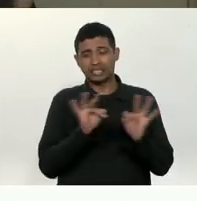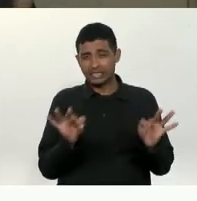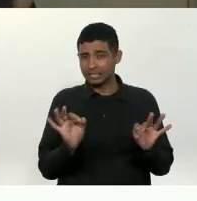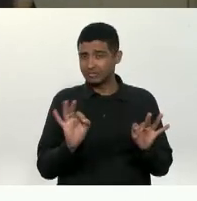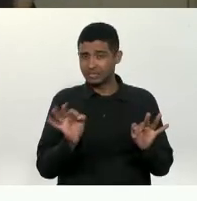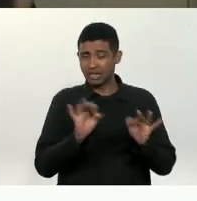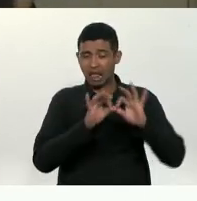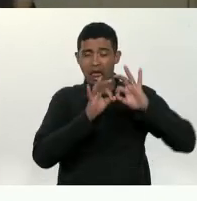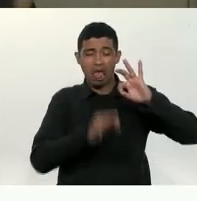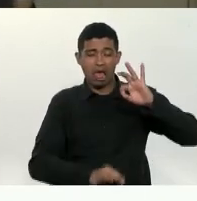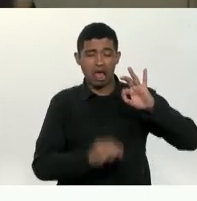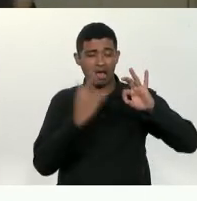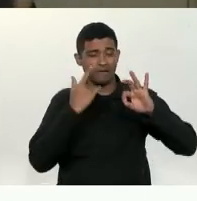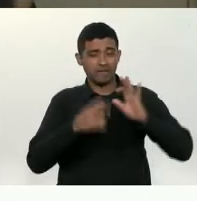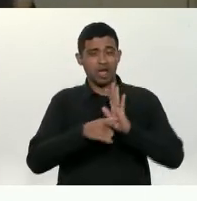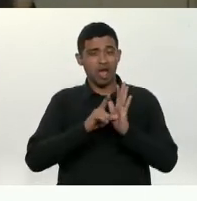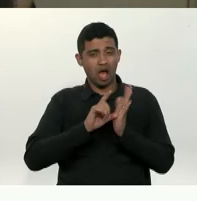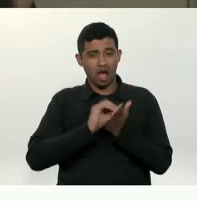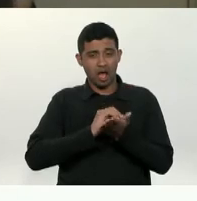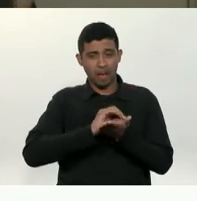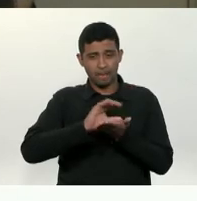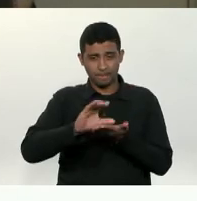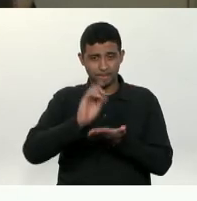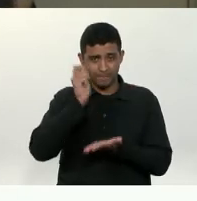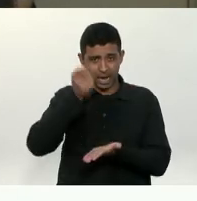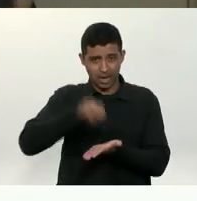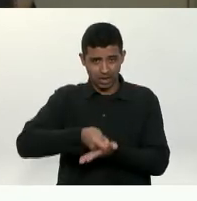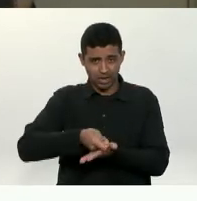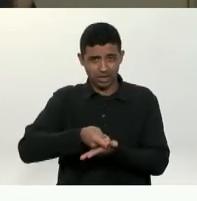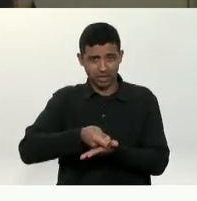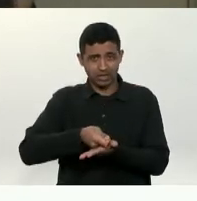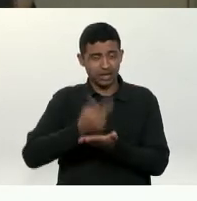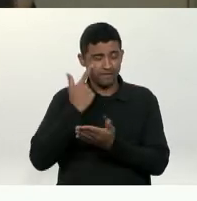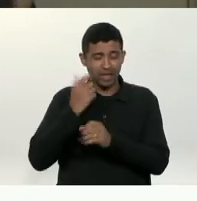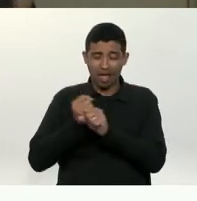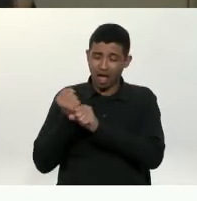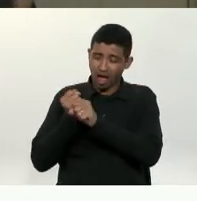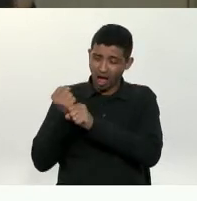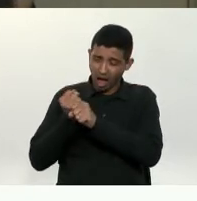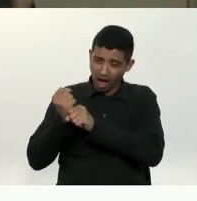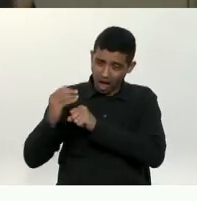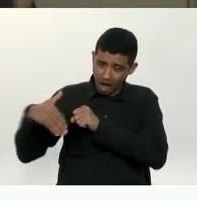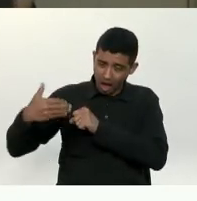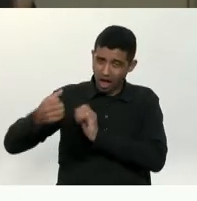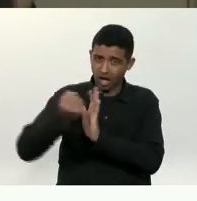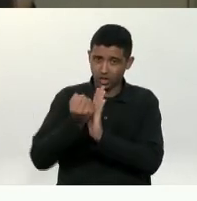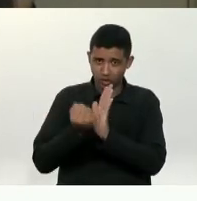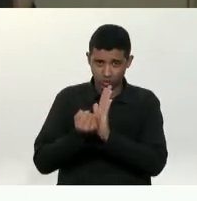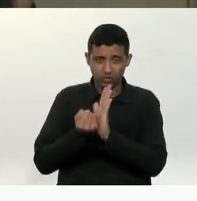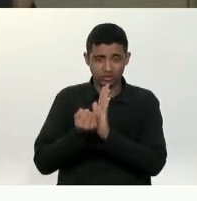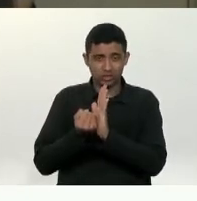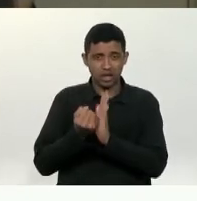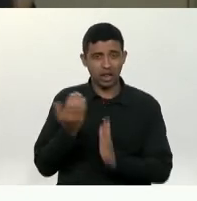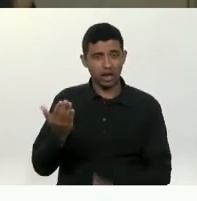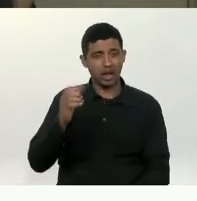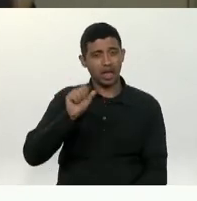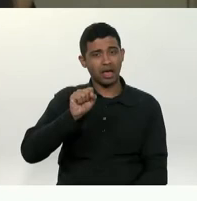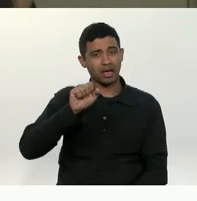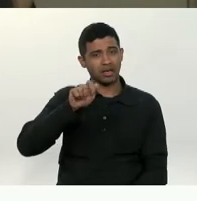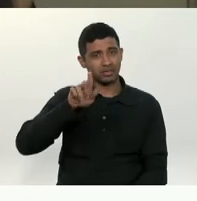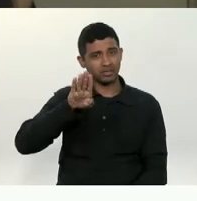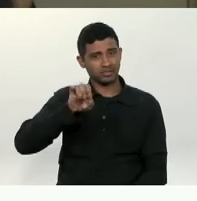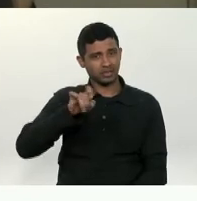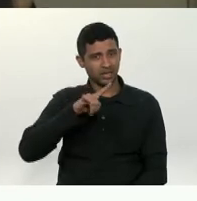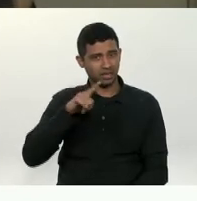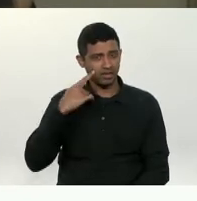pagar antecipadamente a Segue Rio por anos a fio de contrato, para que a SEG faça as obras, para que a SEG